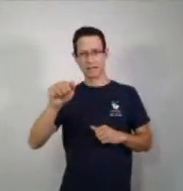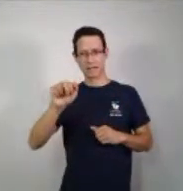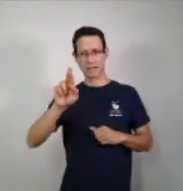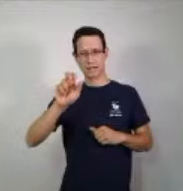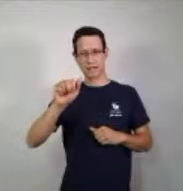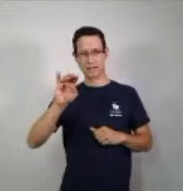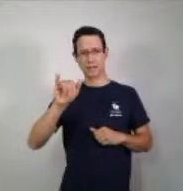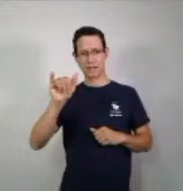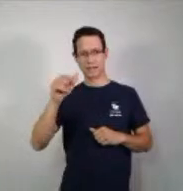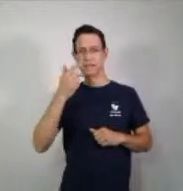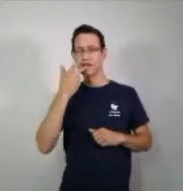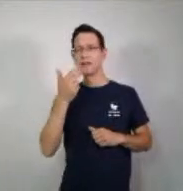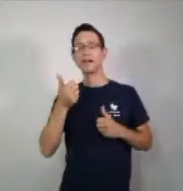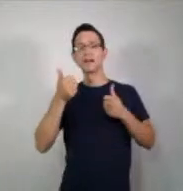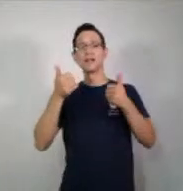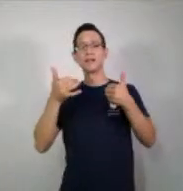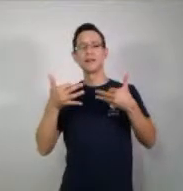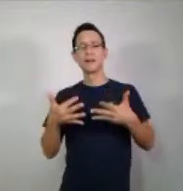ele dizendo...